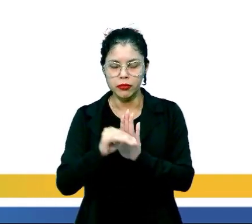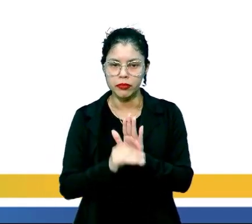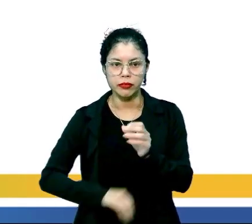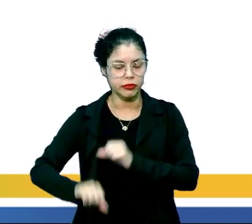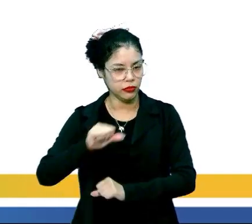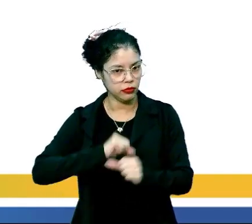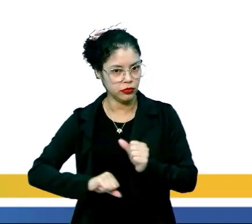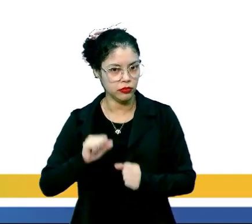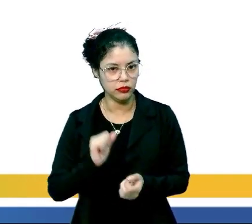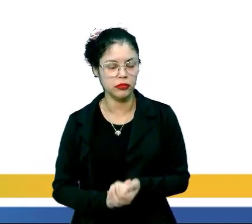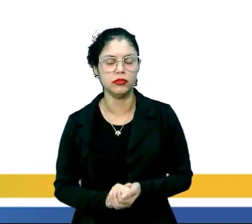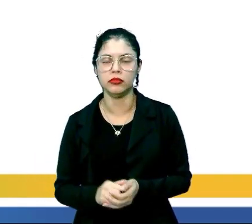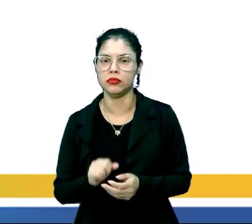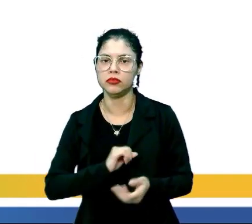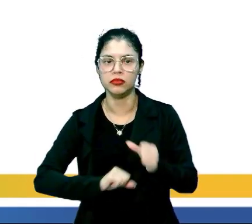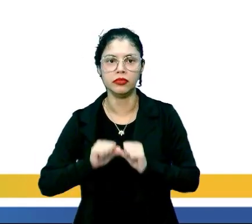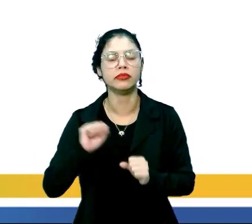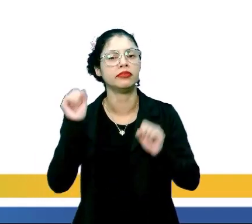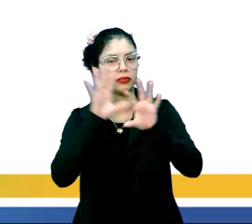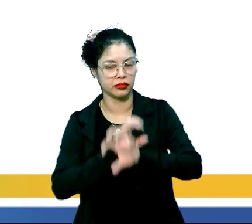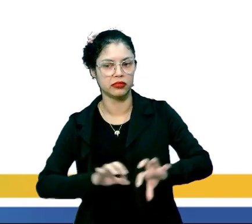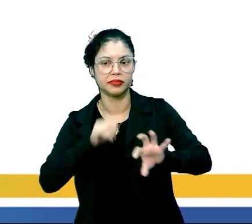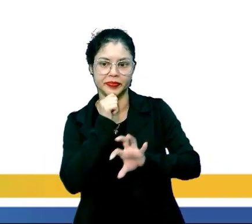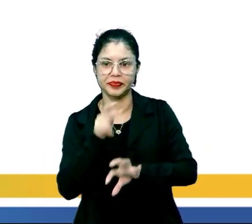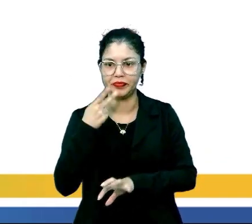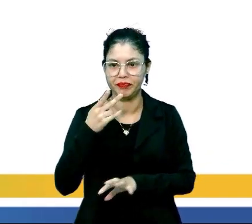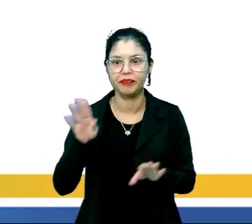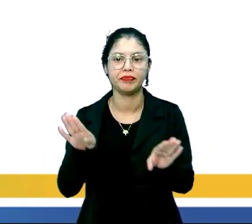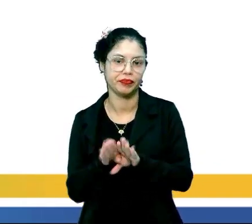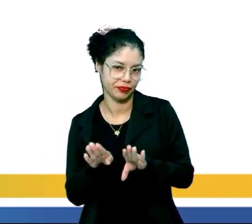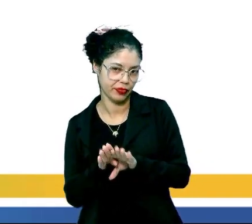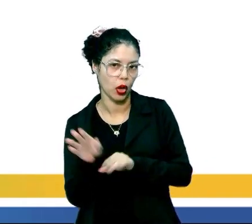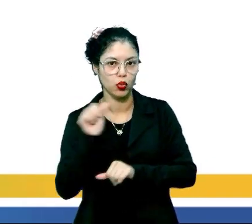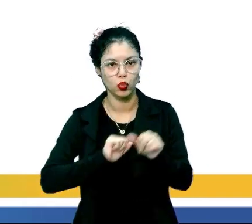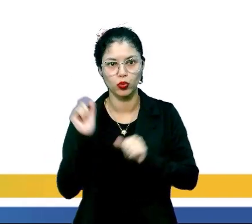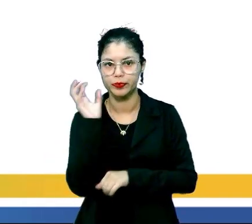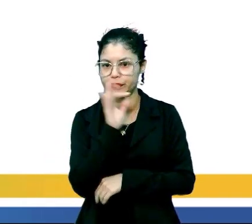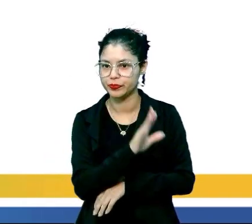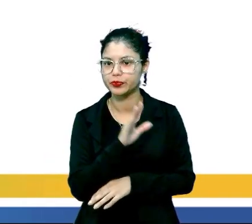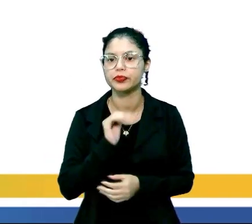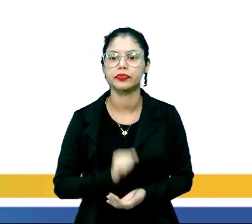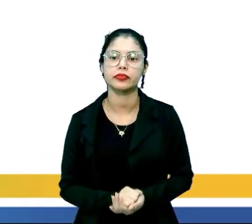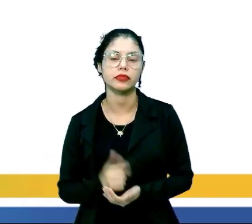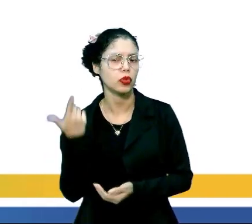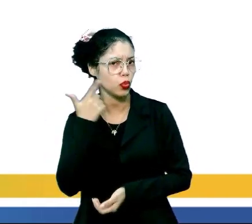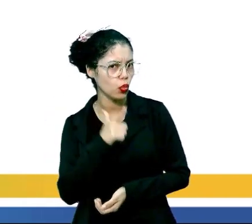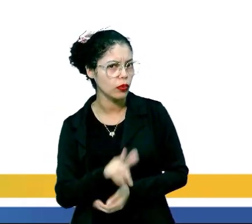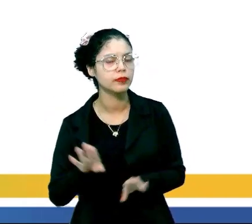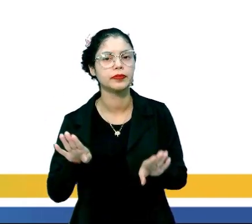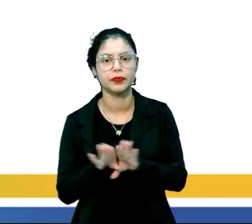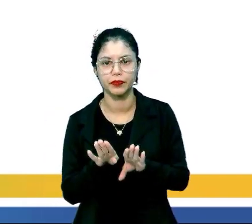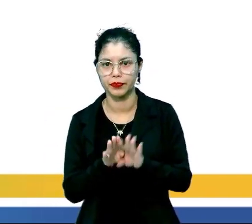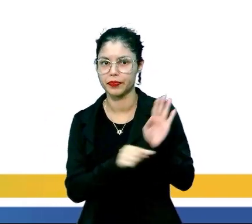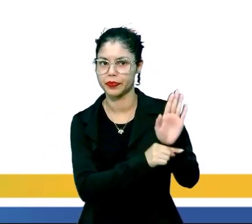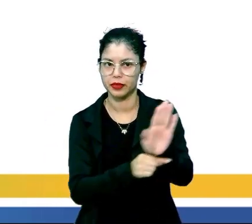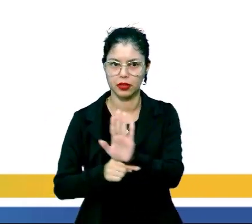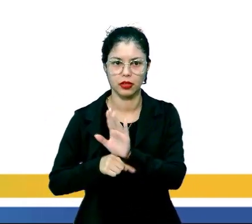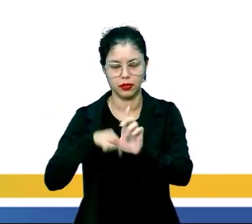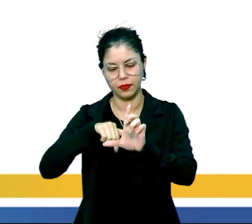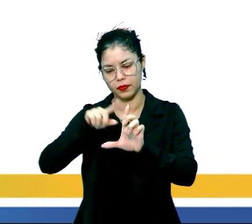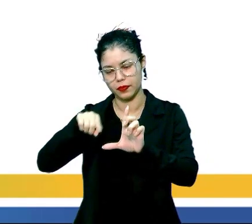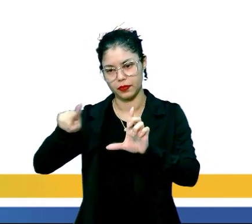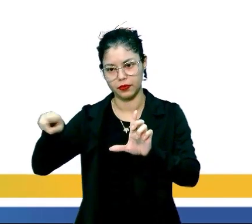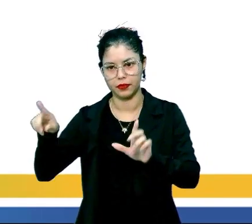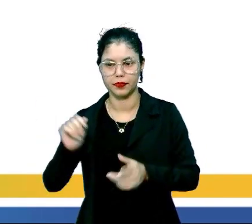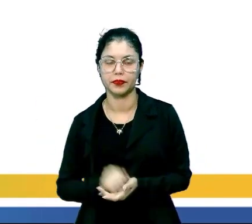transformações, as trocas de calor. Então, quando eu falo em entalpia, eu estou falando de troca de calor e nós conseguimos fazer essa representação